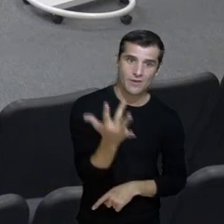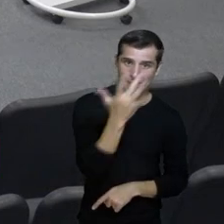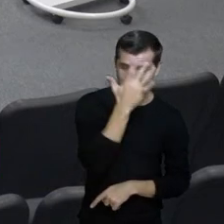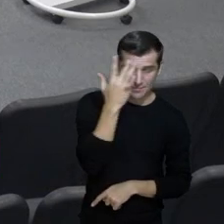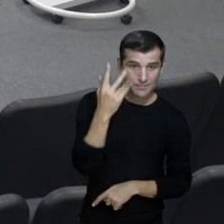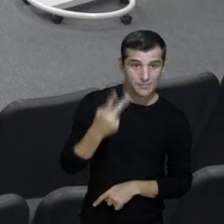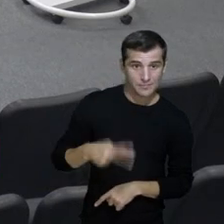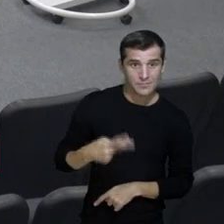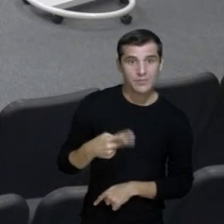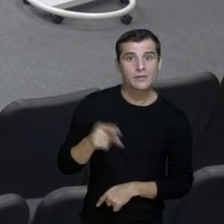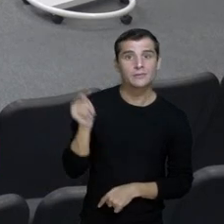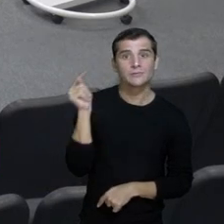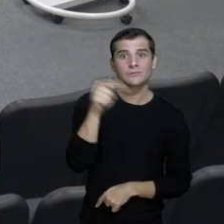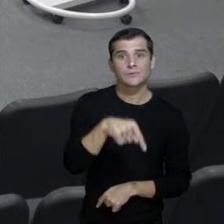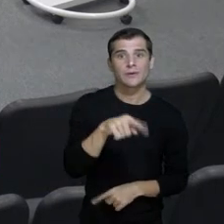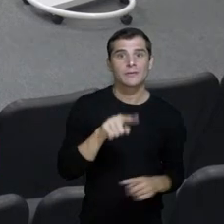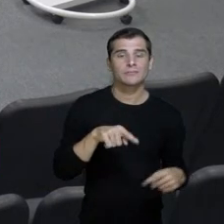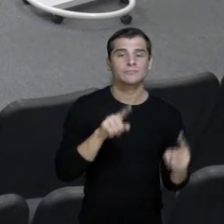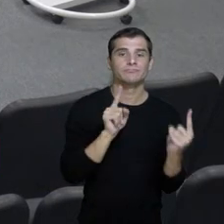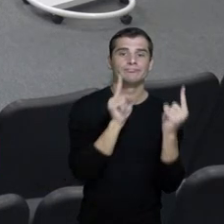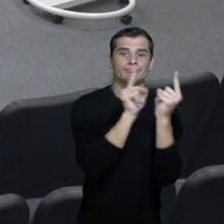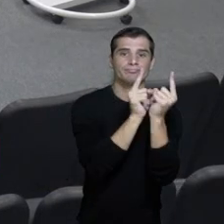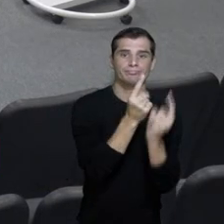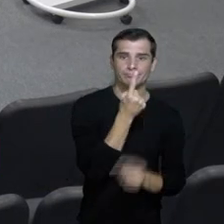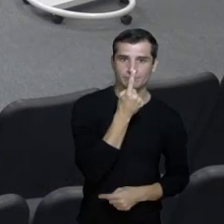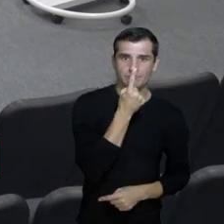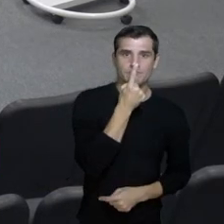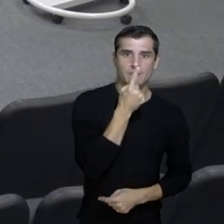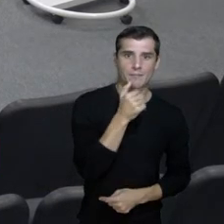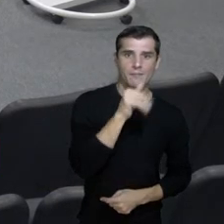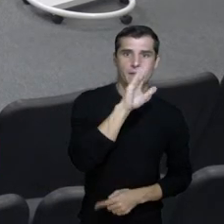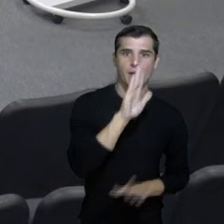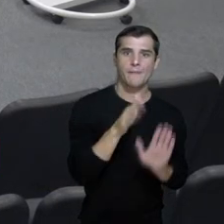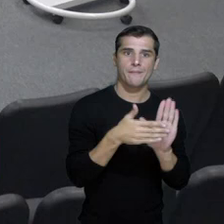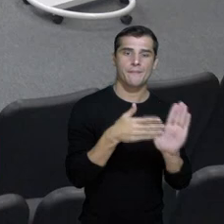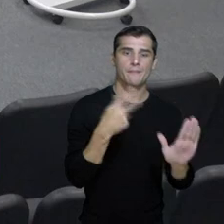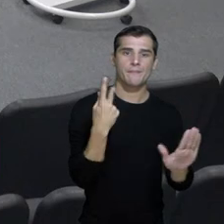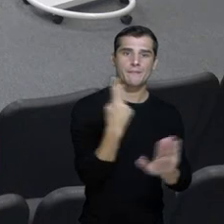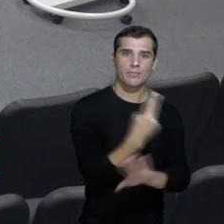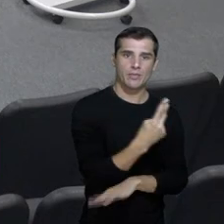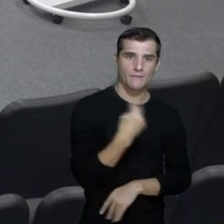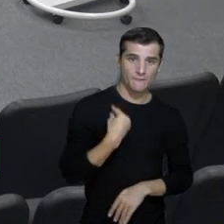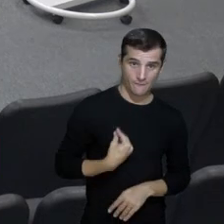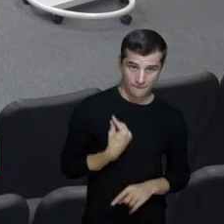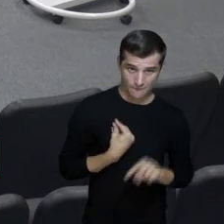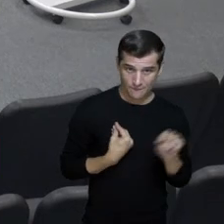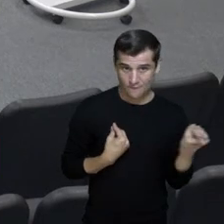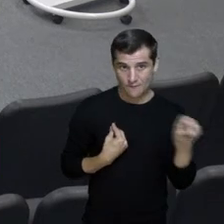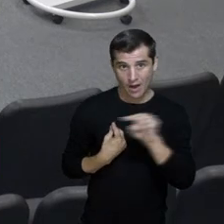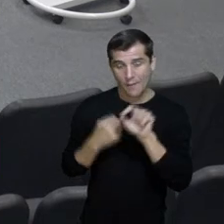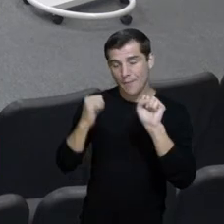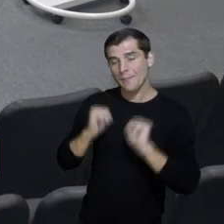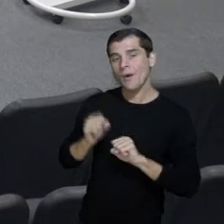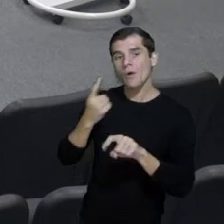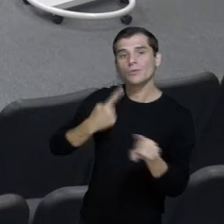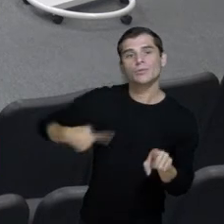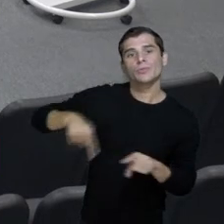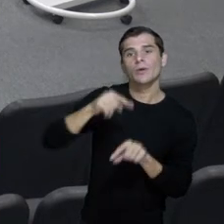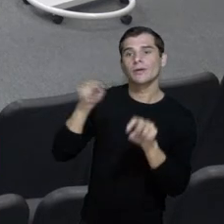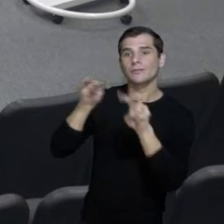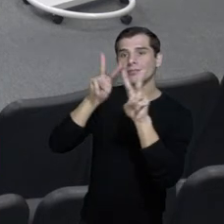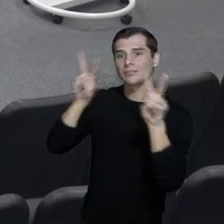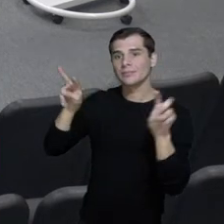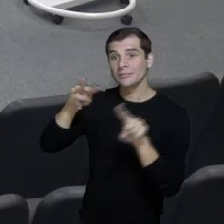aproximando daqueles que também estão no mesmo propósito então que a gente possa olhar para todas essas questões e também